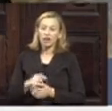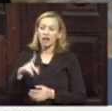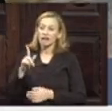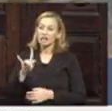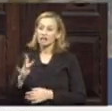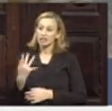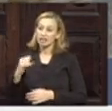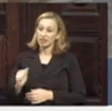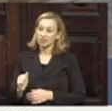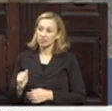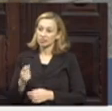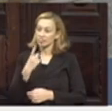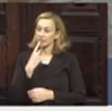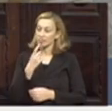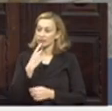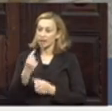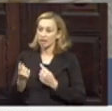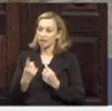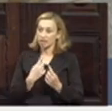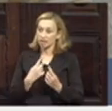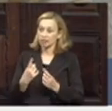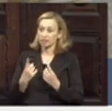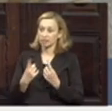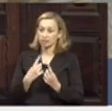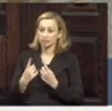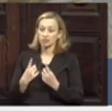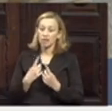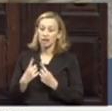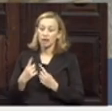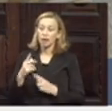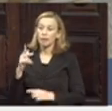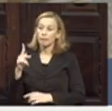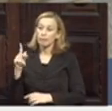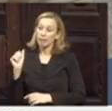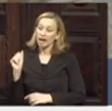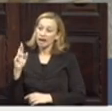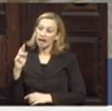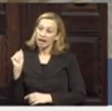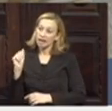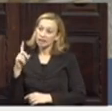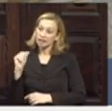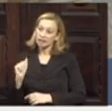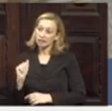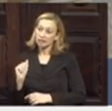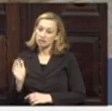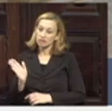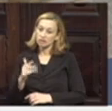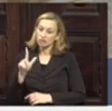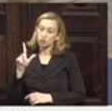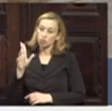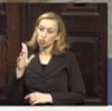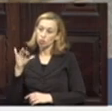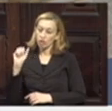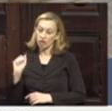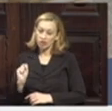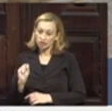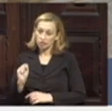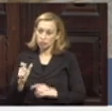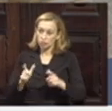Ora, mas mesmo que o senhor quisesse se referir à massa asfáltica, Vamos ao departamento de estrada de